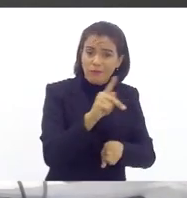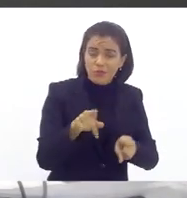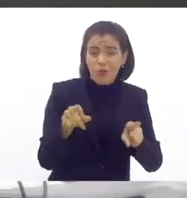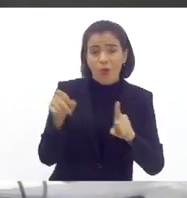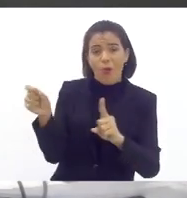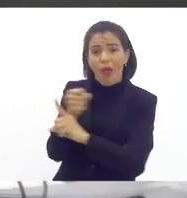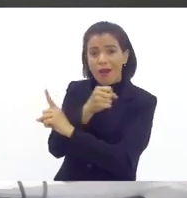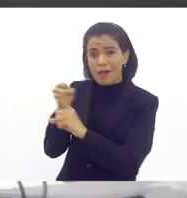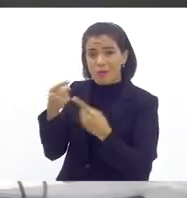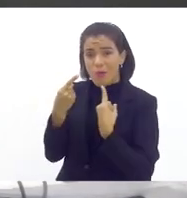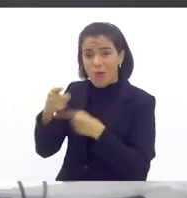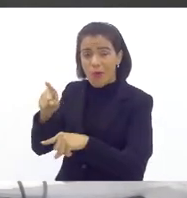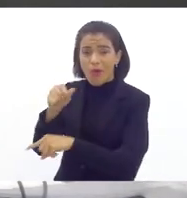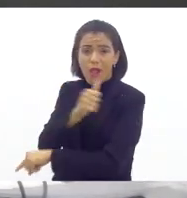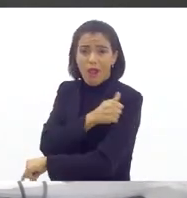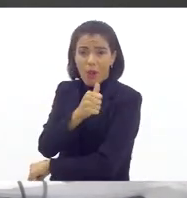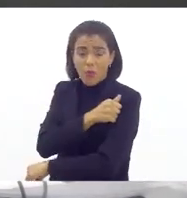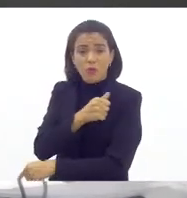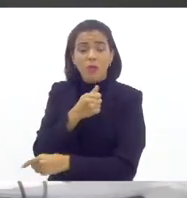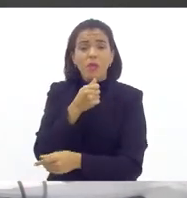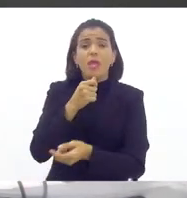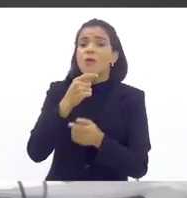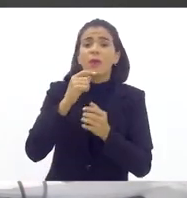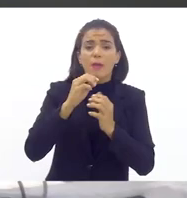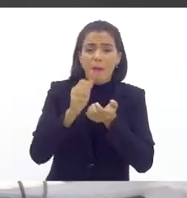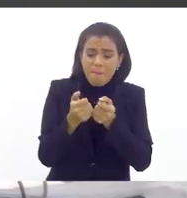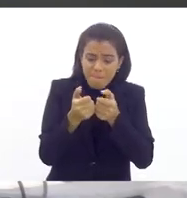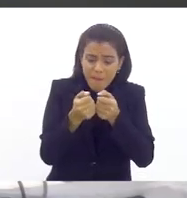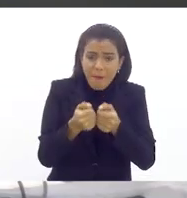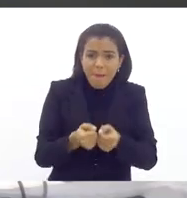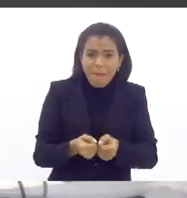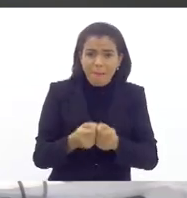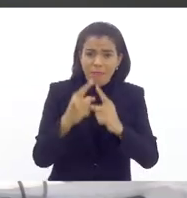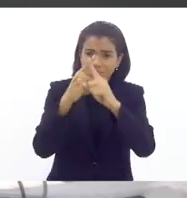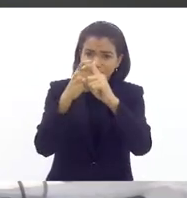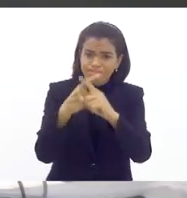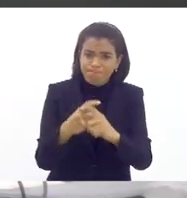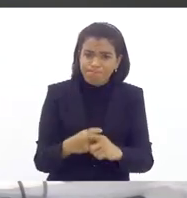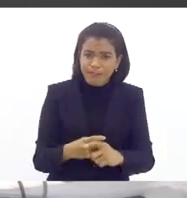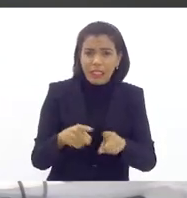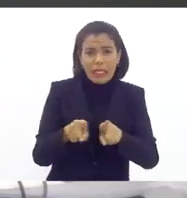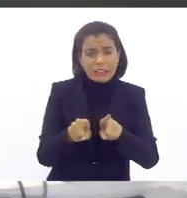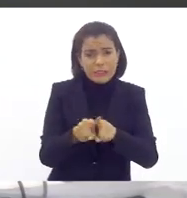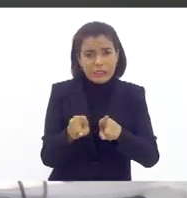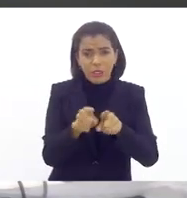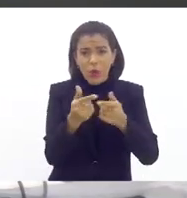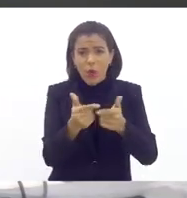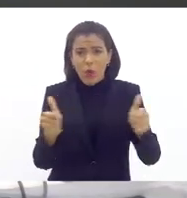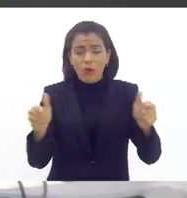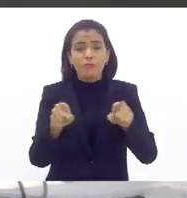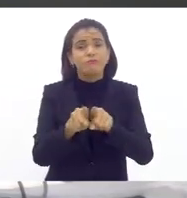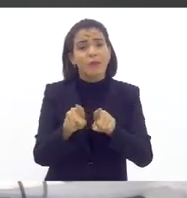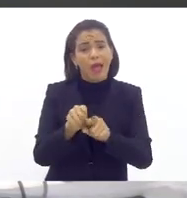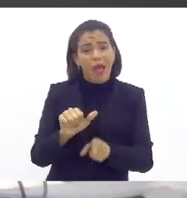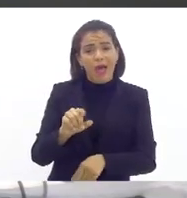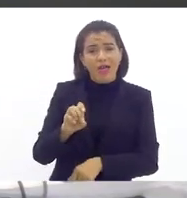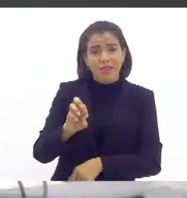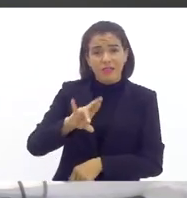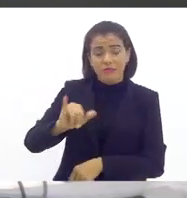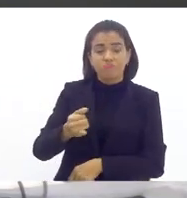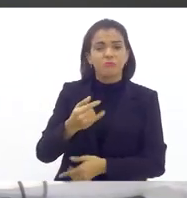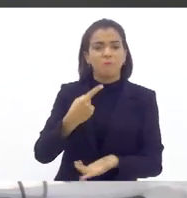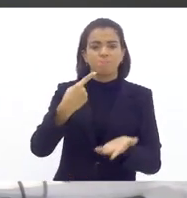mensagens de ódio, mensagens de ódio, inclusive nazistas e várias outras. Então, a DERJ está comprometida com isso tudo.